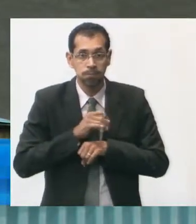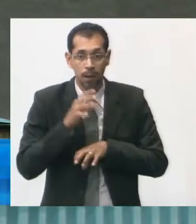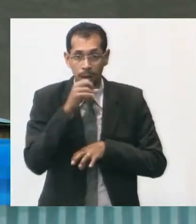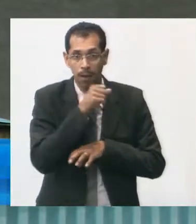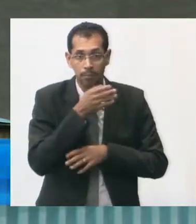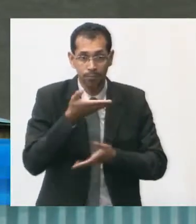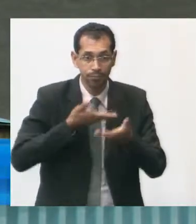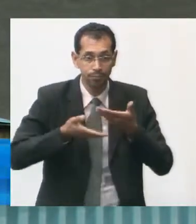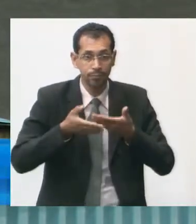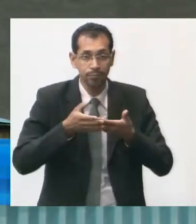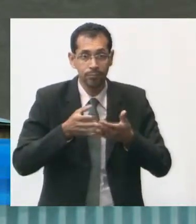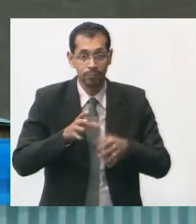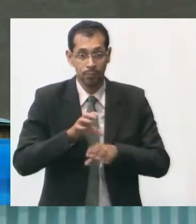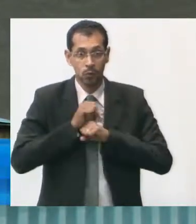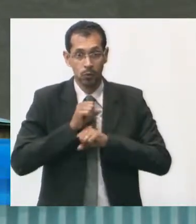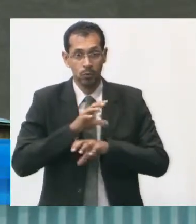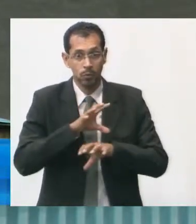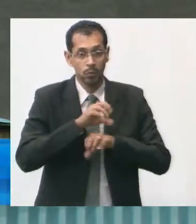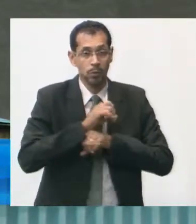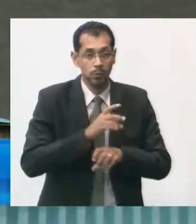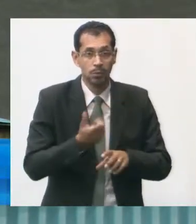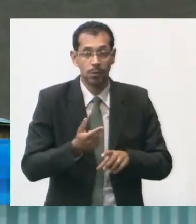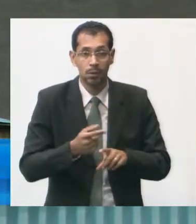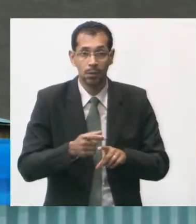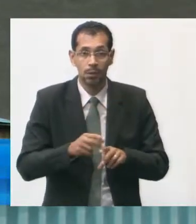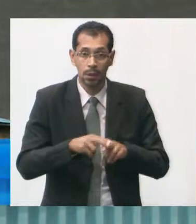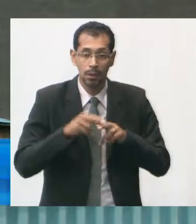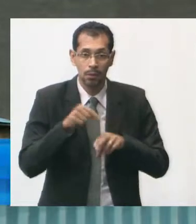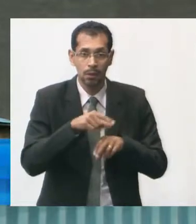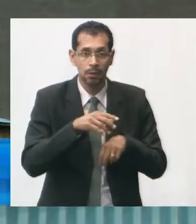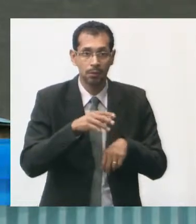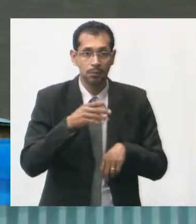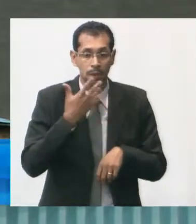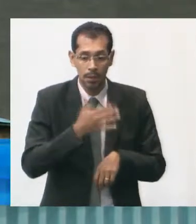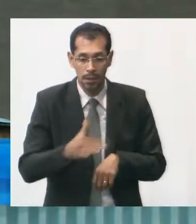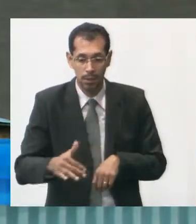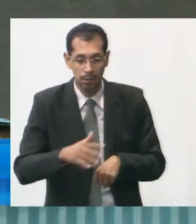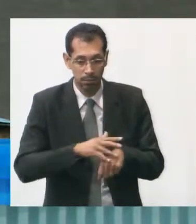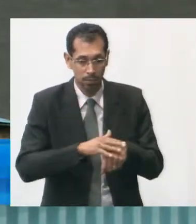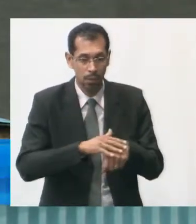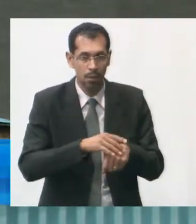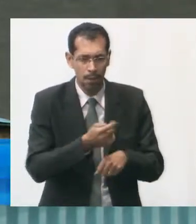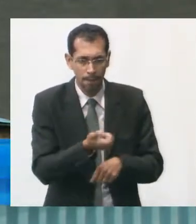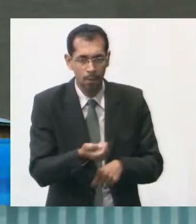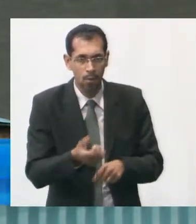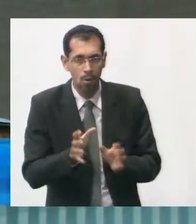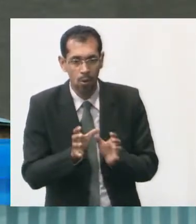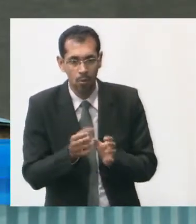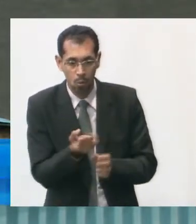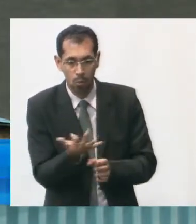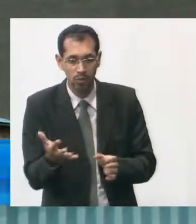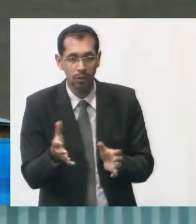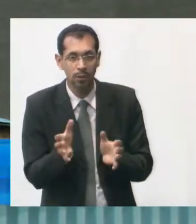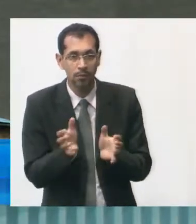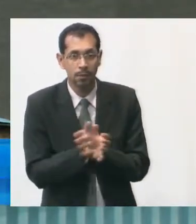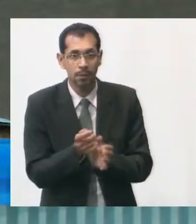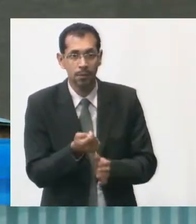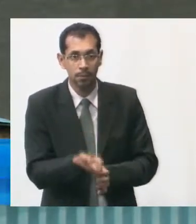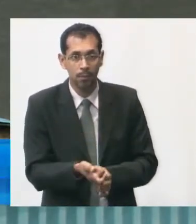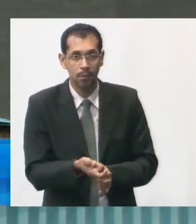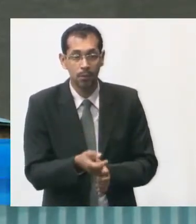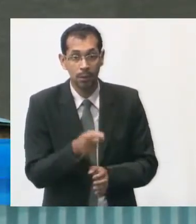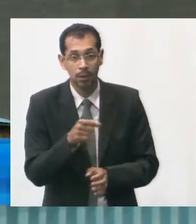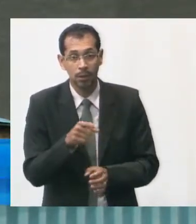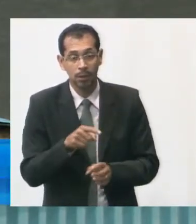escola. Então, como é poucas crianças, ainda não existe o grito. O grito vem quando tem muitos, né? Se nós temos